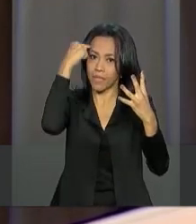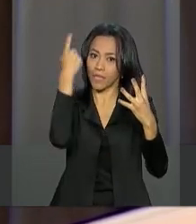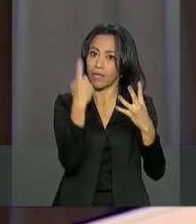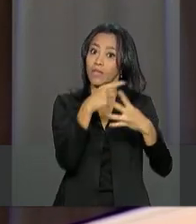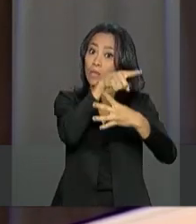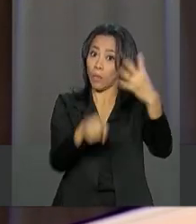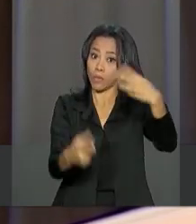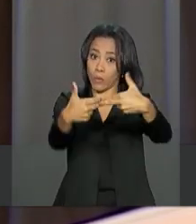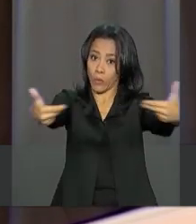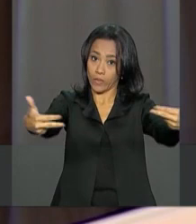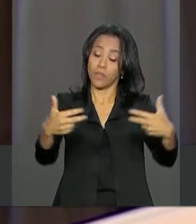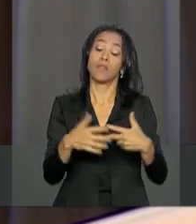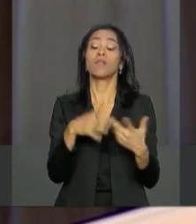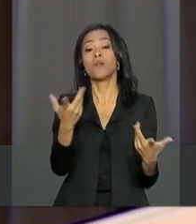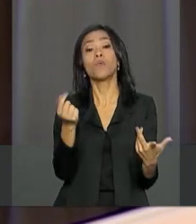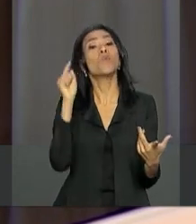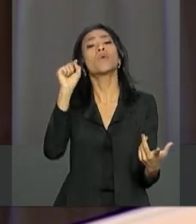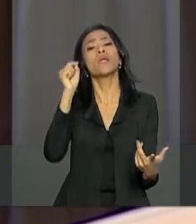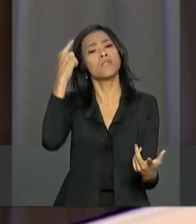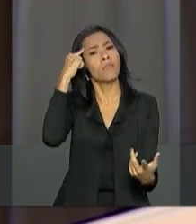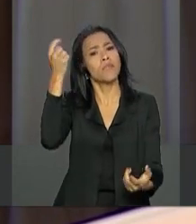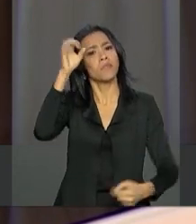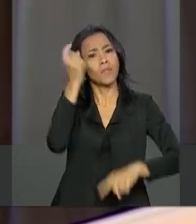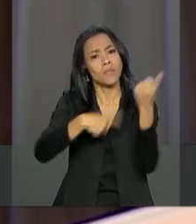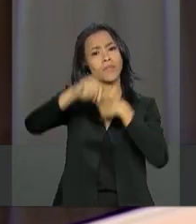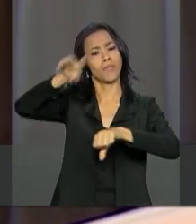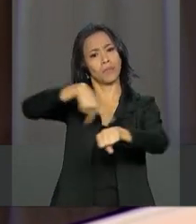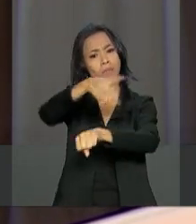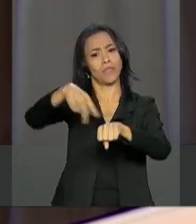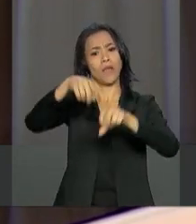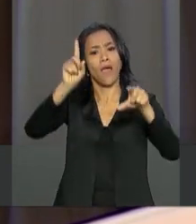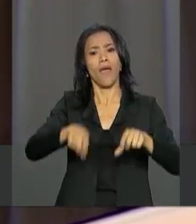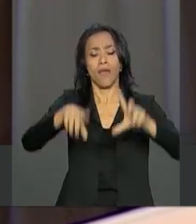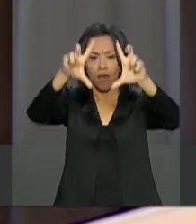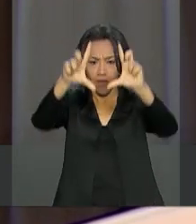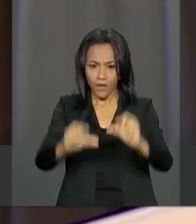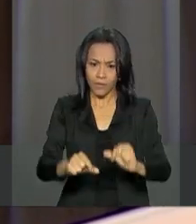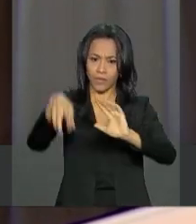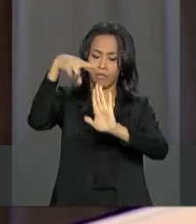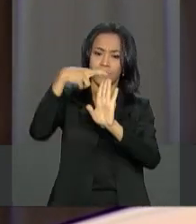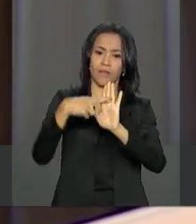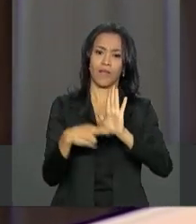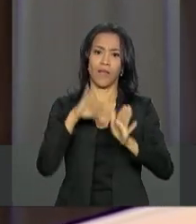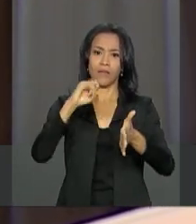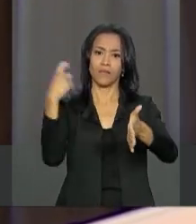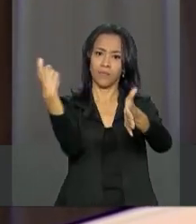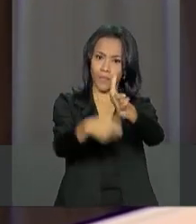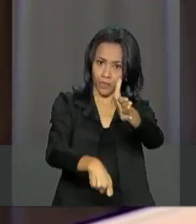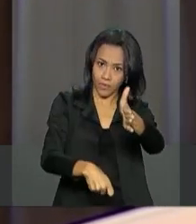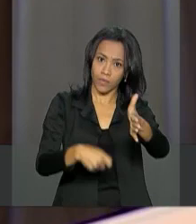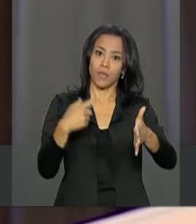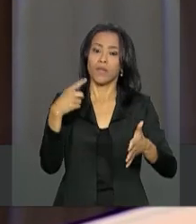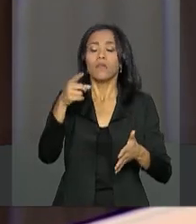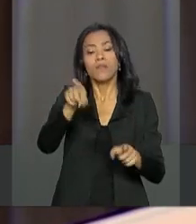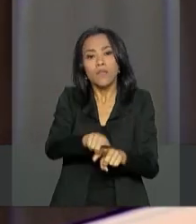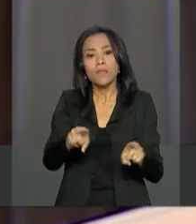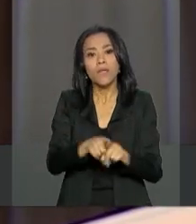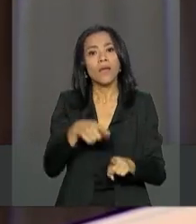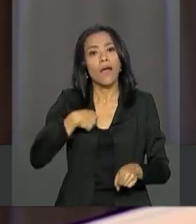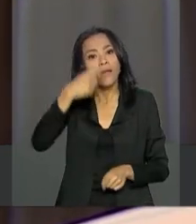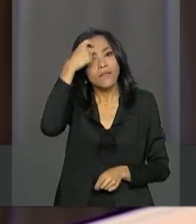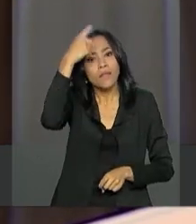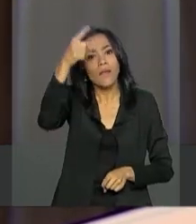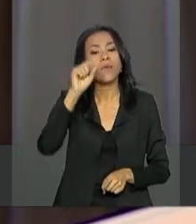para o desenvolvimento, para o progresso do país? É uma simplificação tributária. Eu rotularia, portanto, de outra maneira, a ideia da